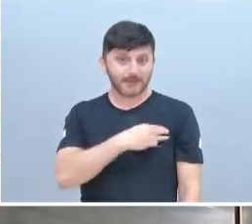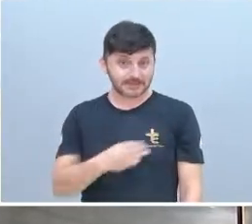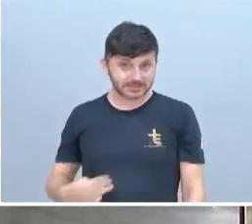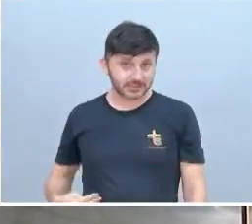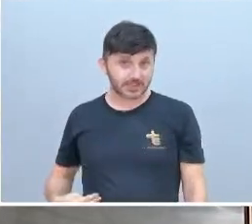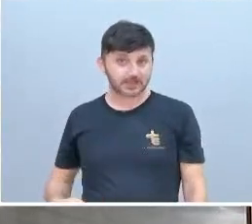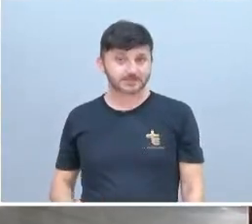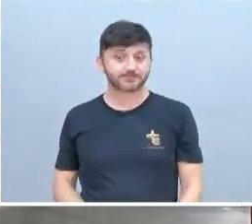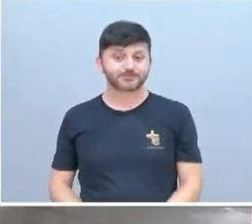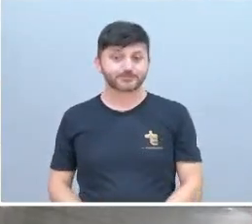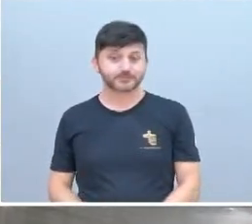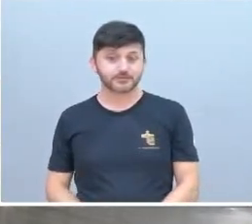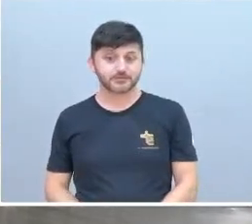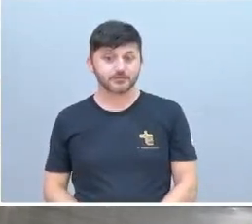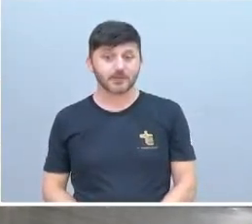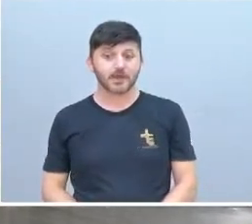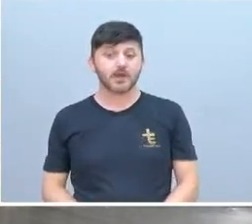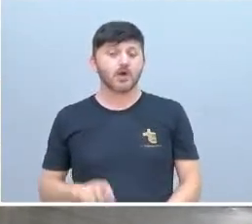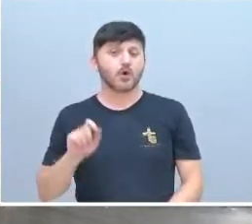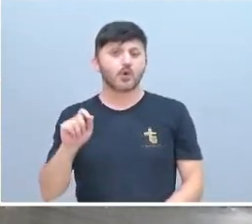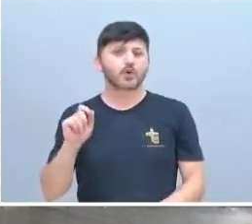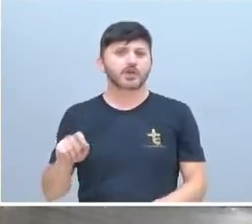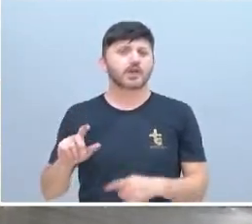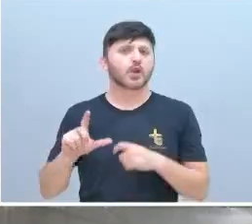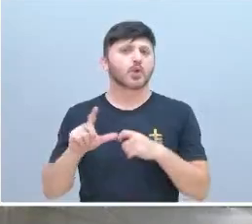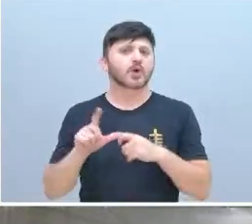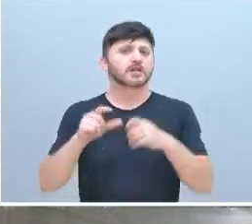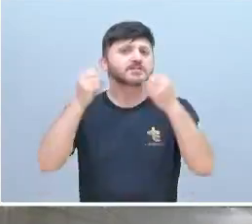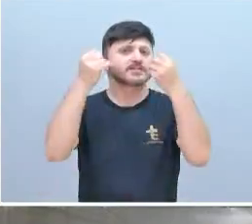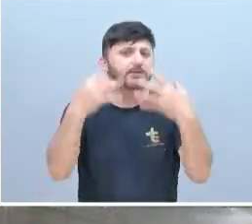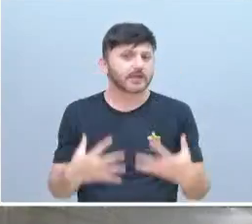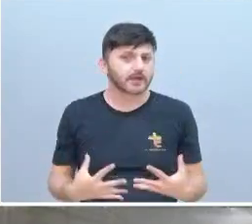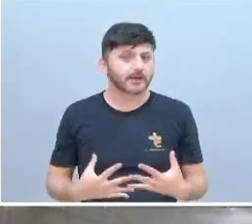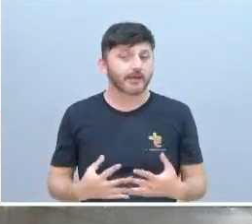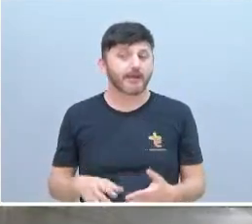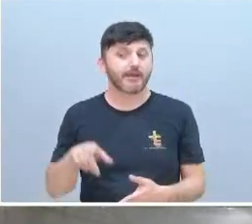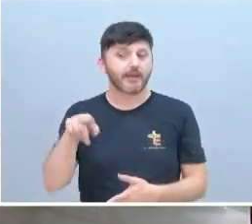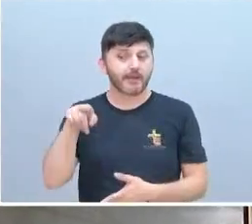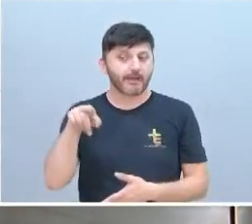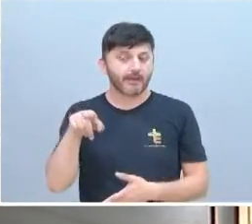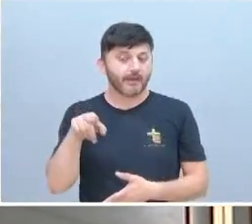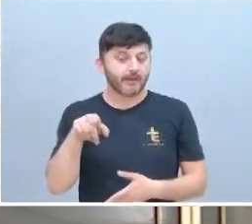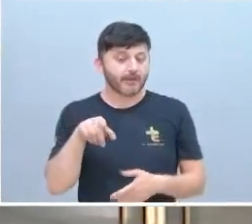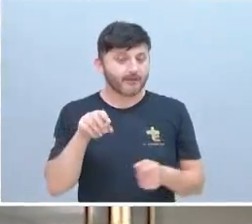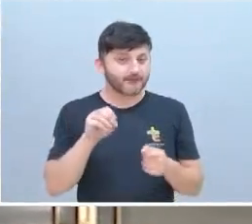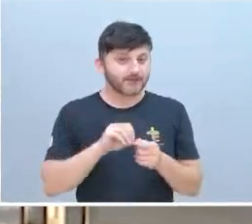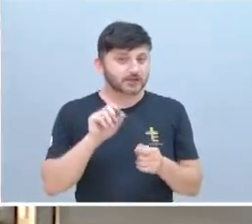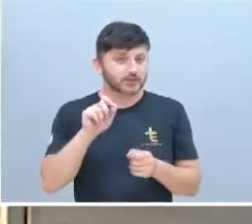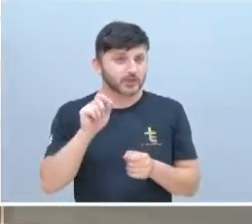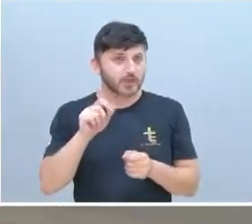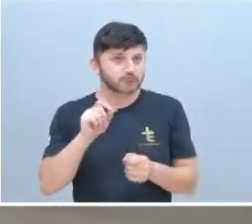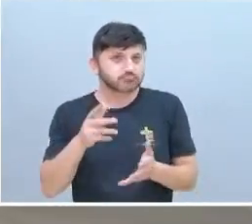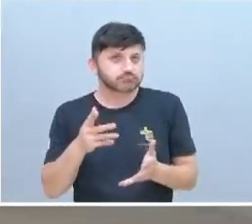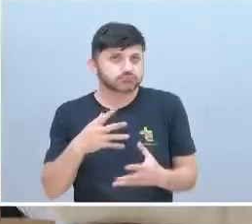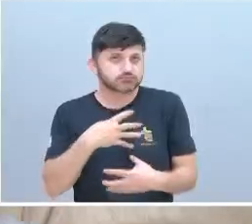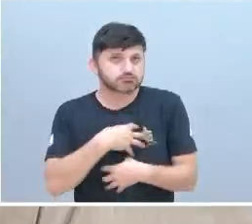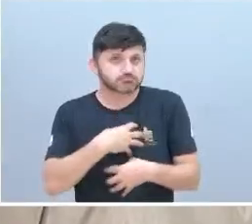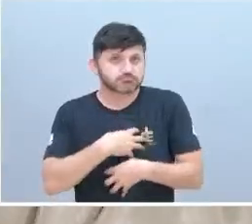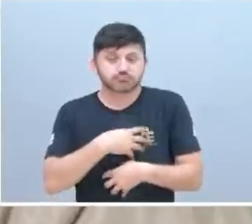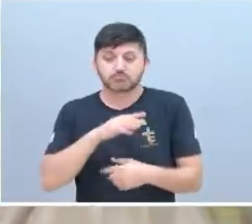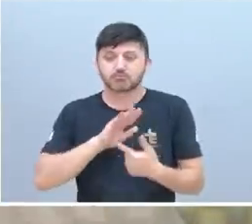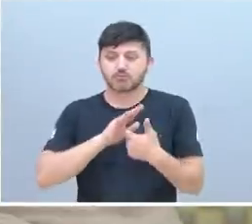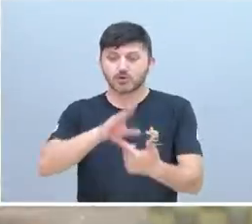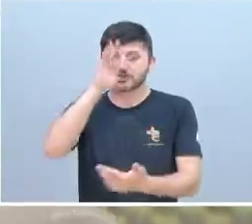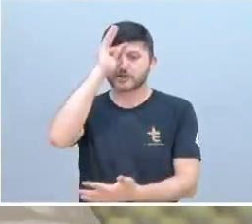na boca de João um ato de fé em favor a Jesus. Eu diria que nós